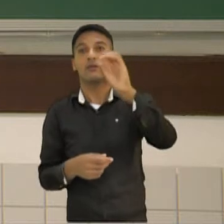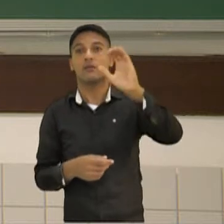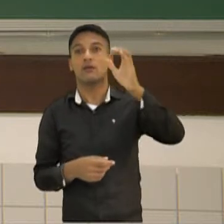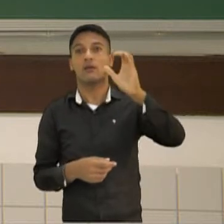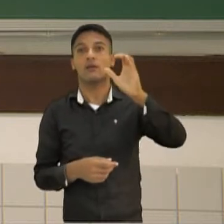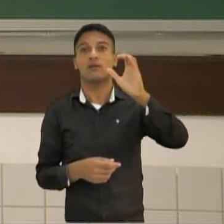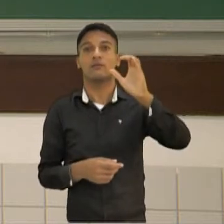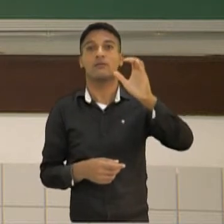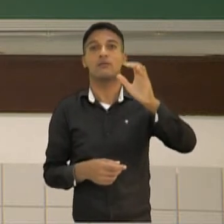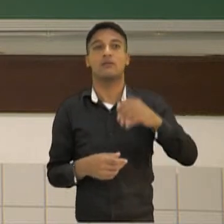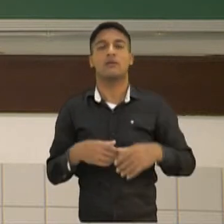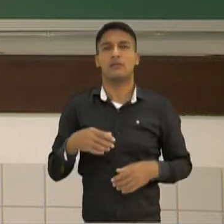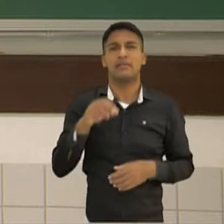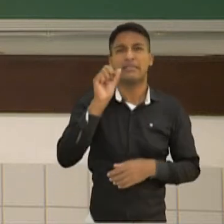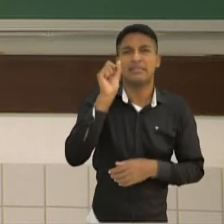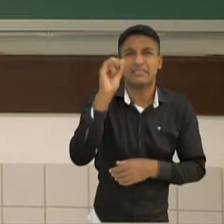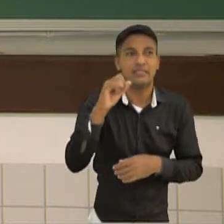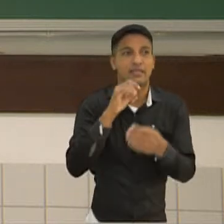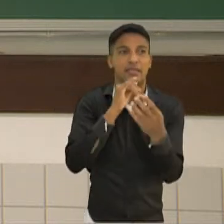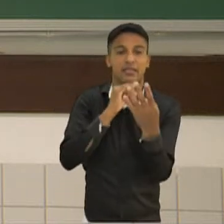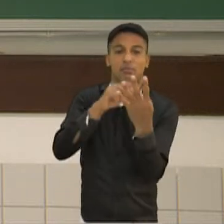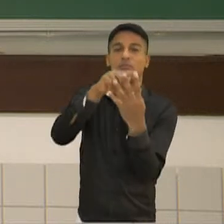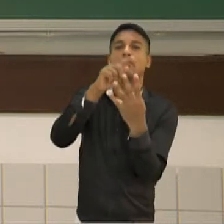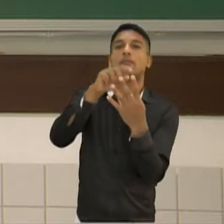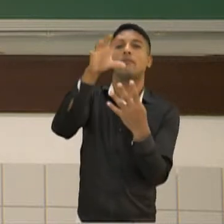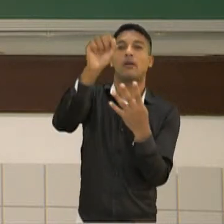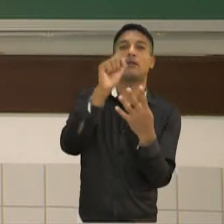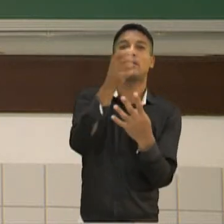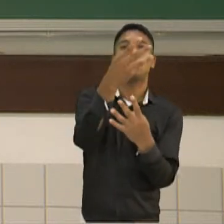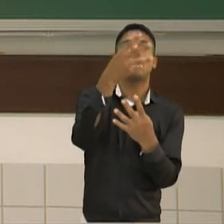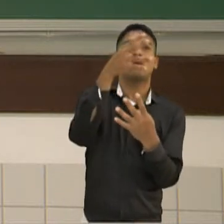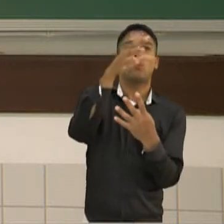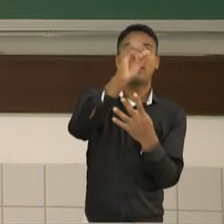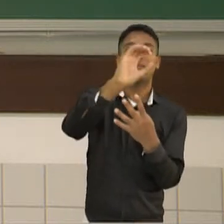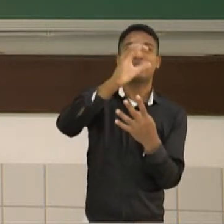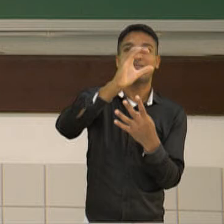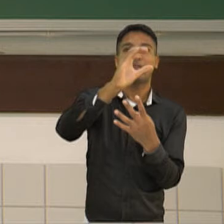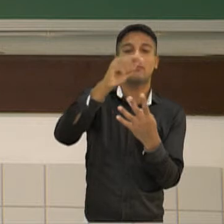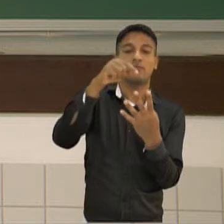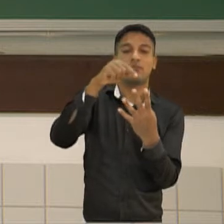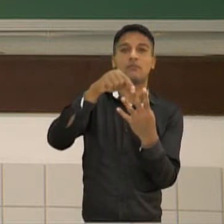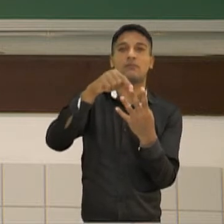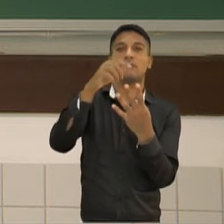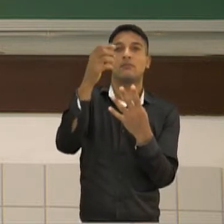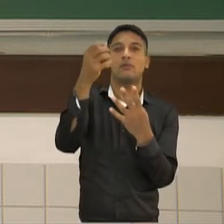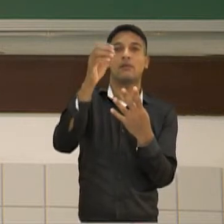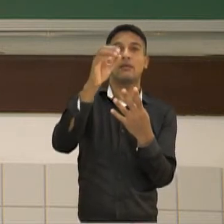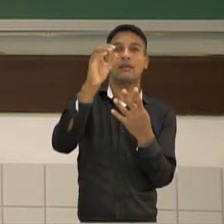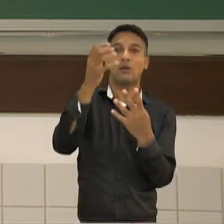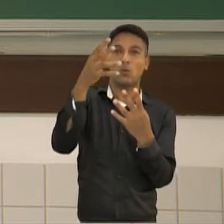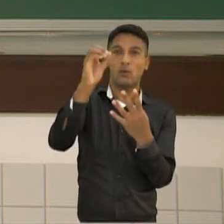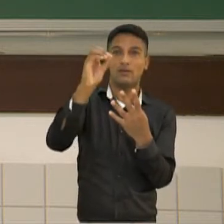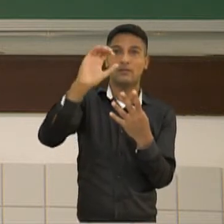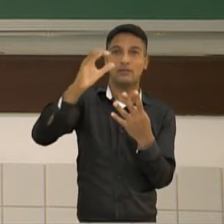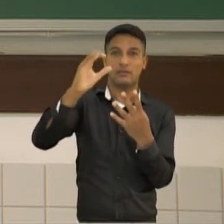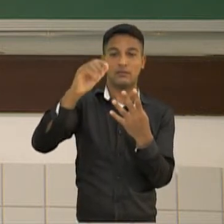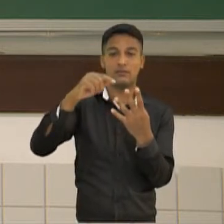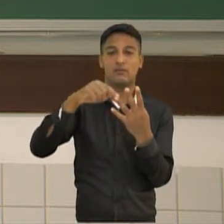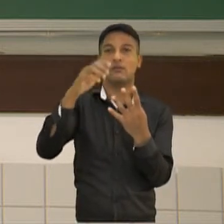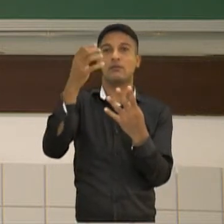40 centavos, mais 40 centavos, mais 40 centavos, mais 40, mais 40, mais 40, mais 40, vai dar o quê? R$